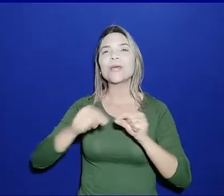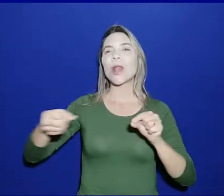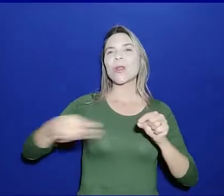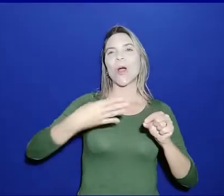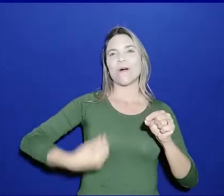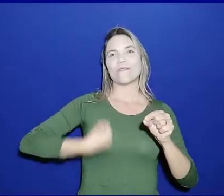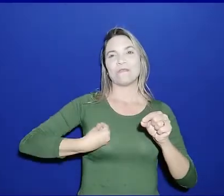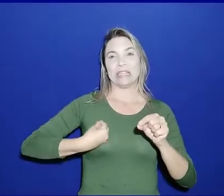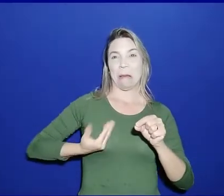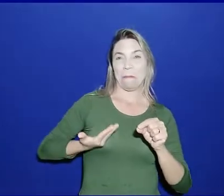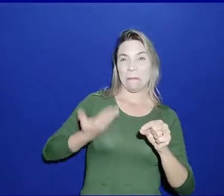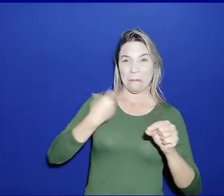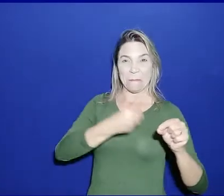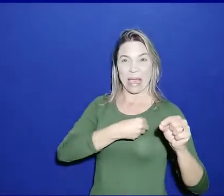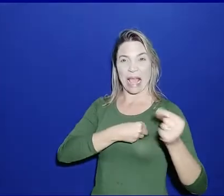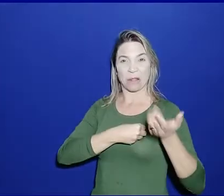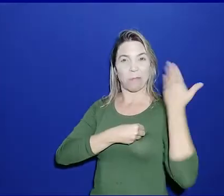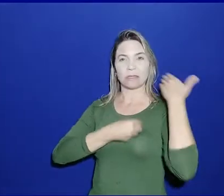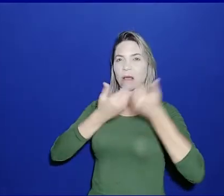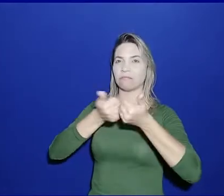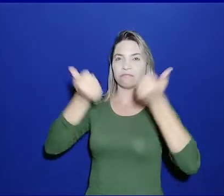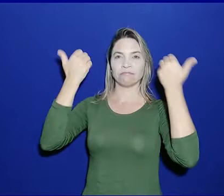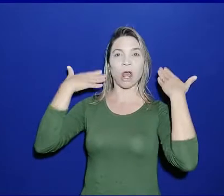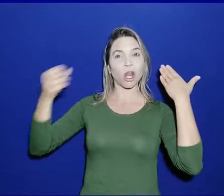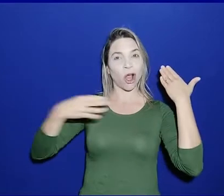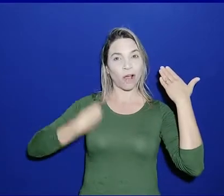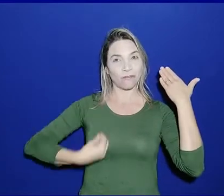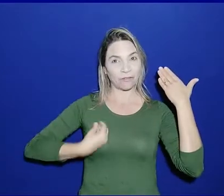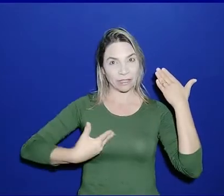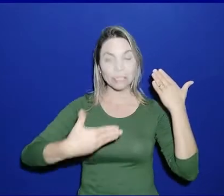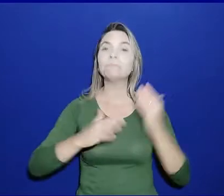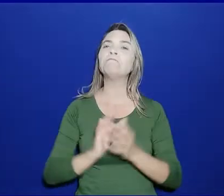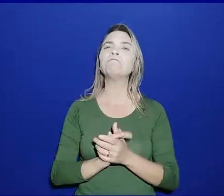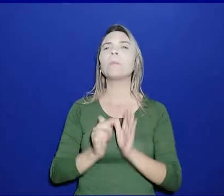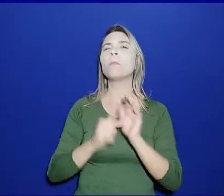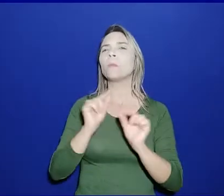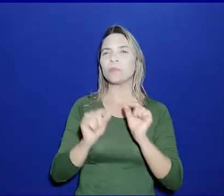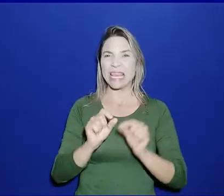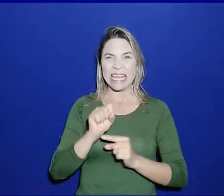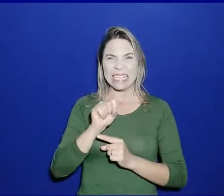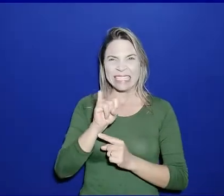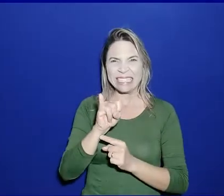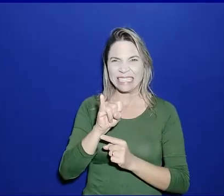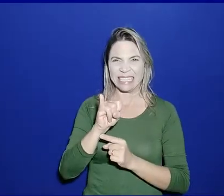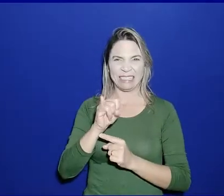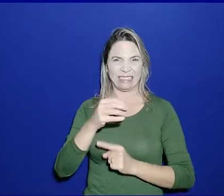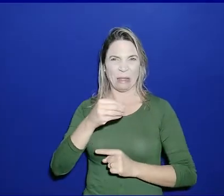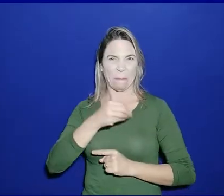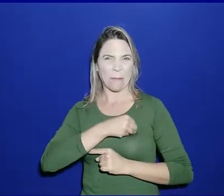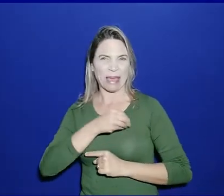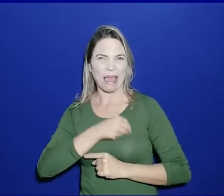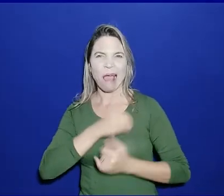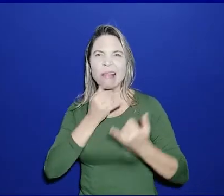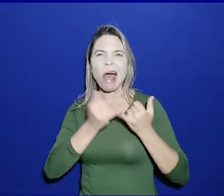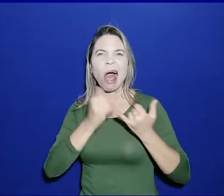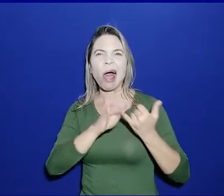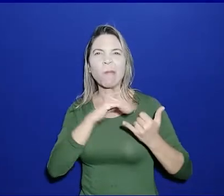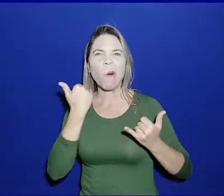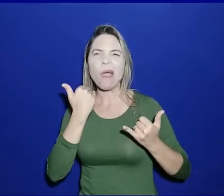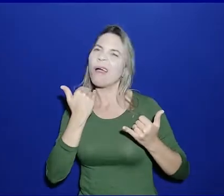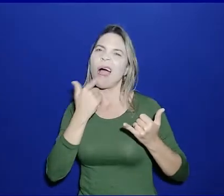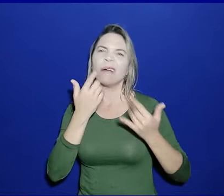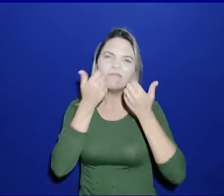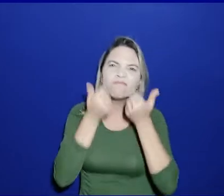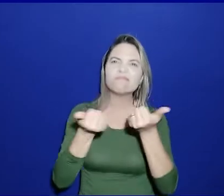que já morreu para o pecado, e então diz: ora, se já morremos com Cristo, cremos que também com